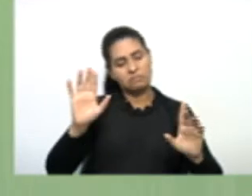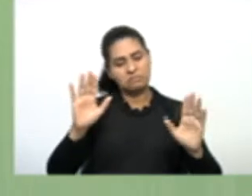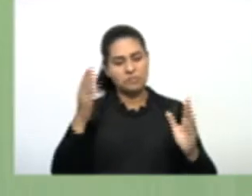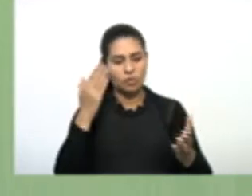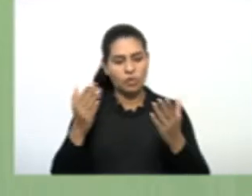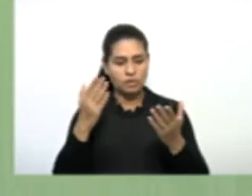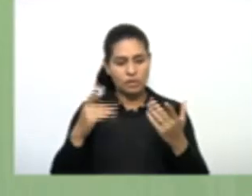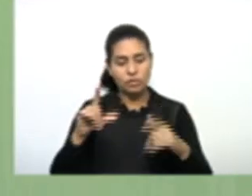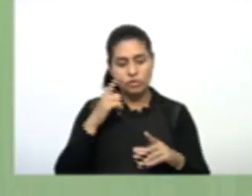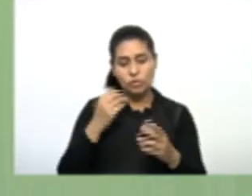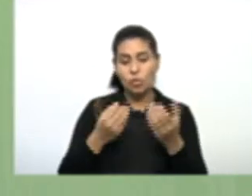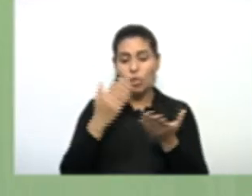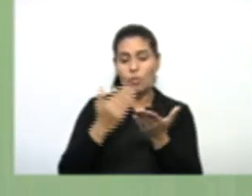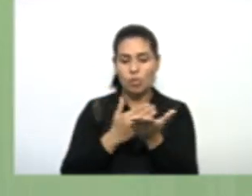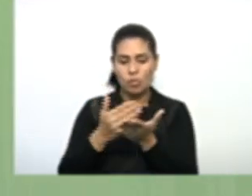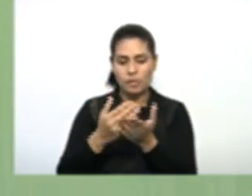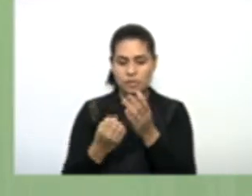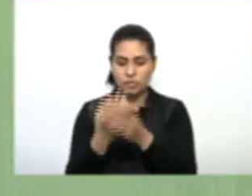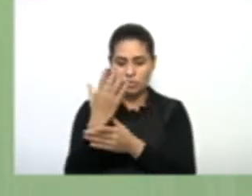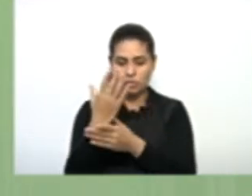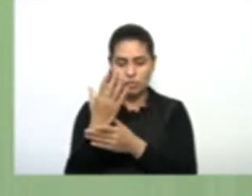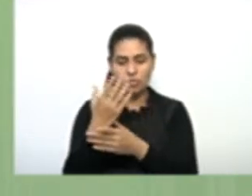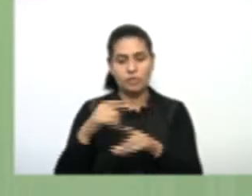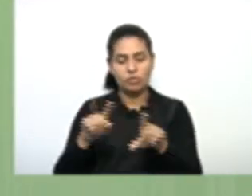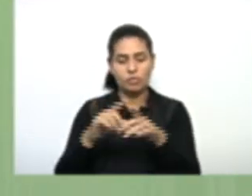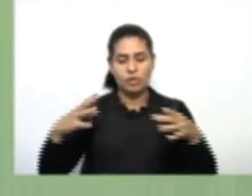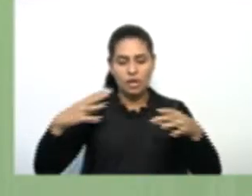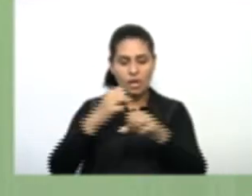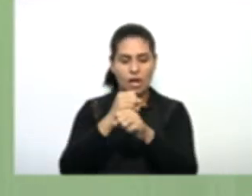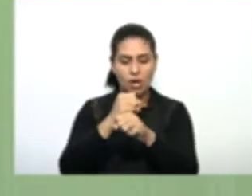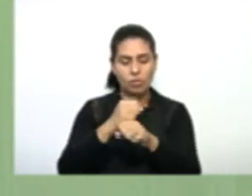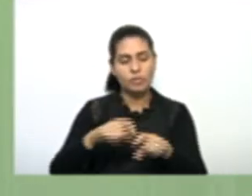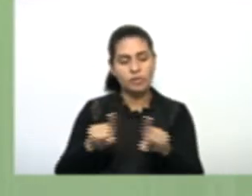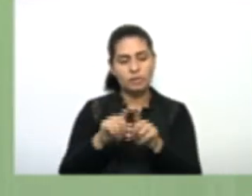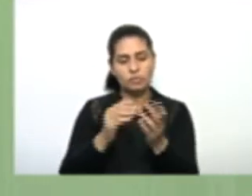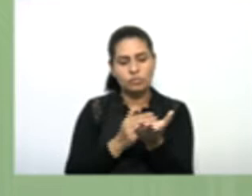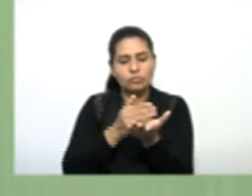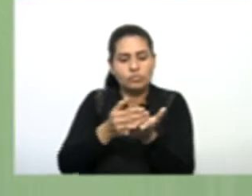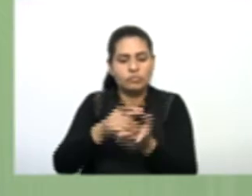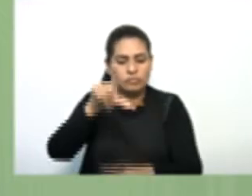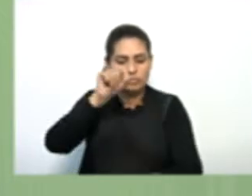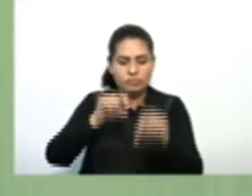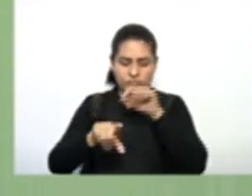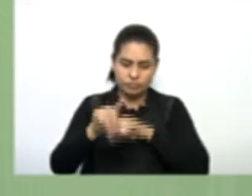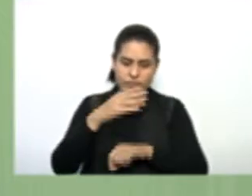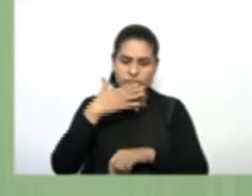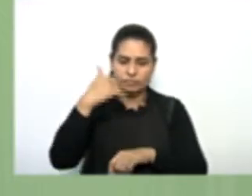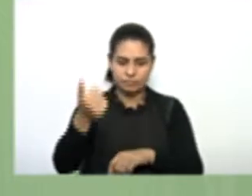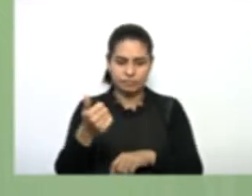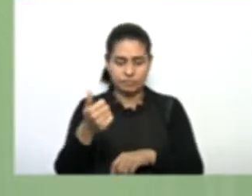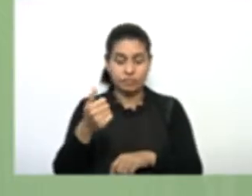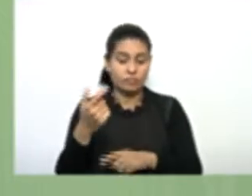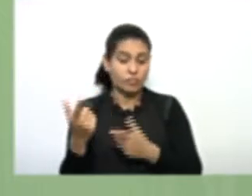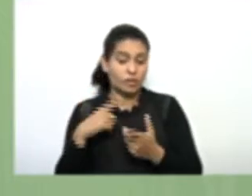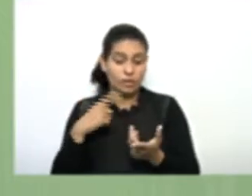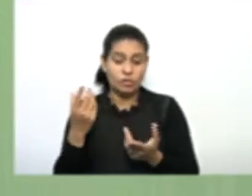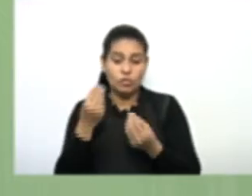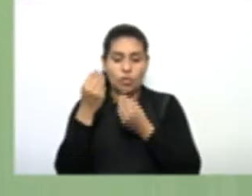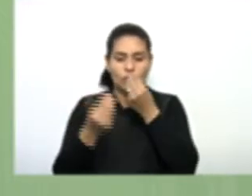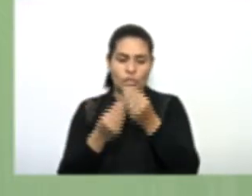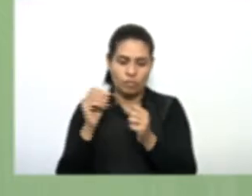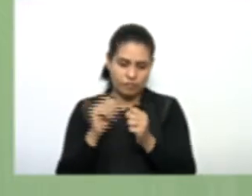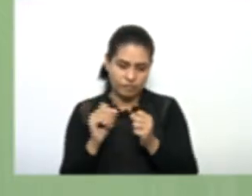em relação à sua origem, em relação ao seu cálculo, em relação à tomada de decisão, em relação ao seu